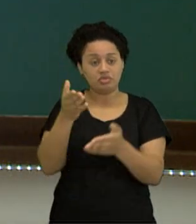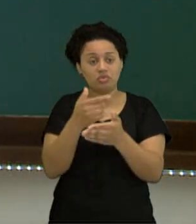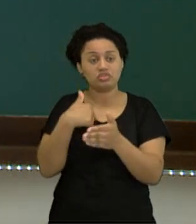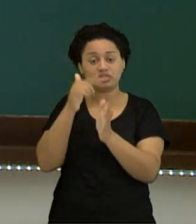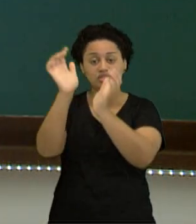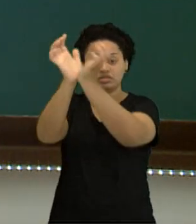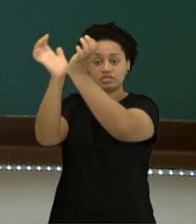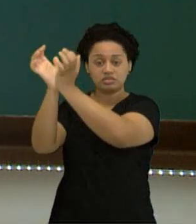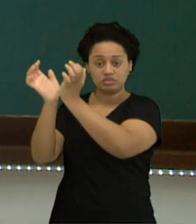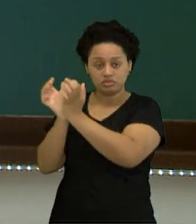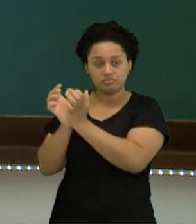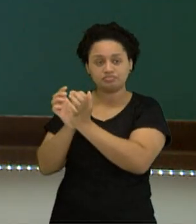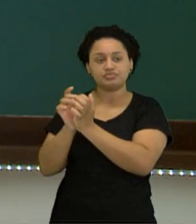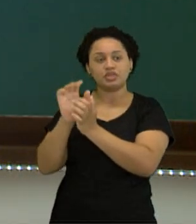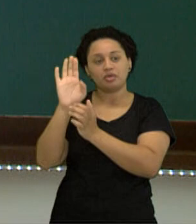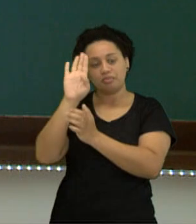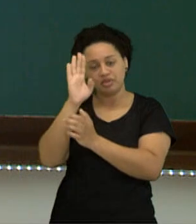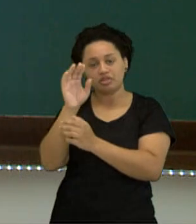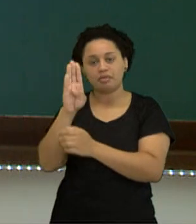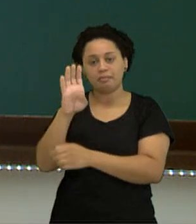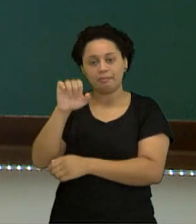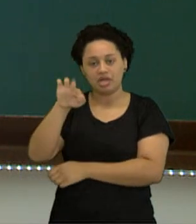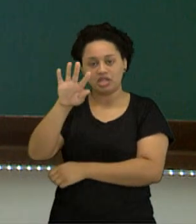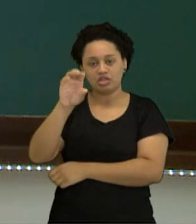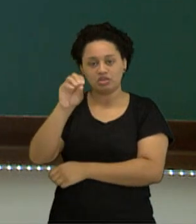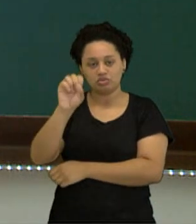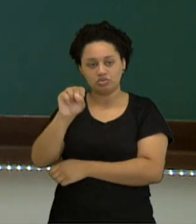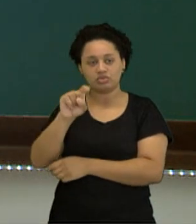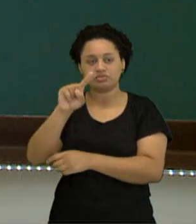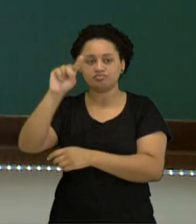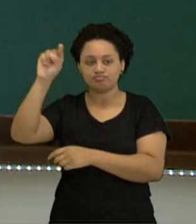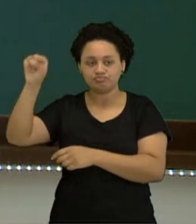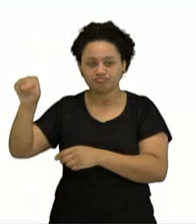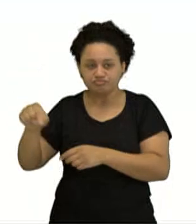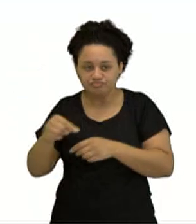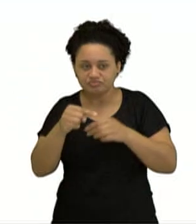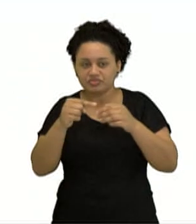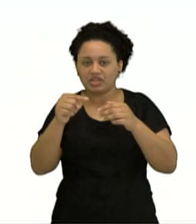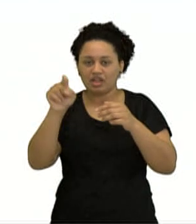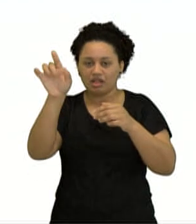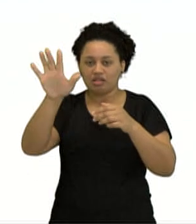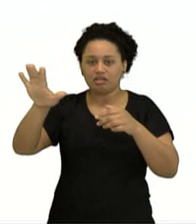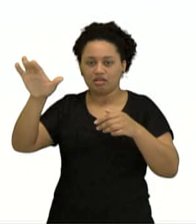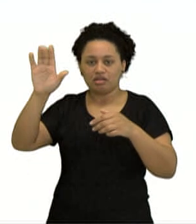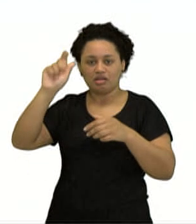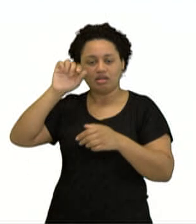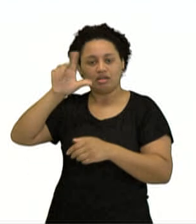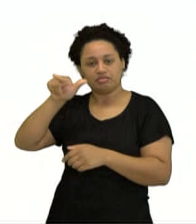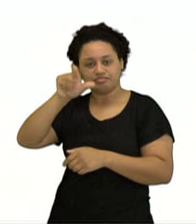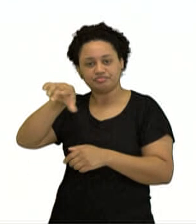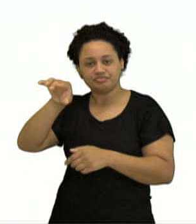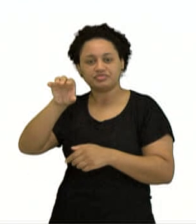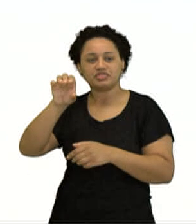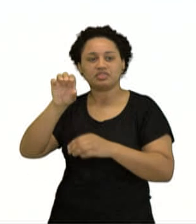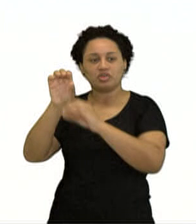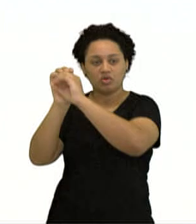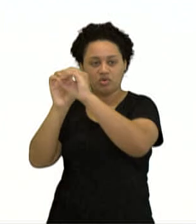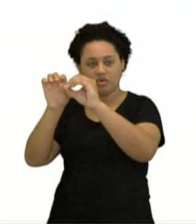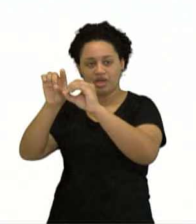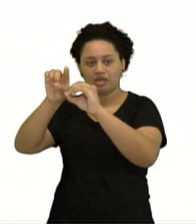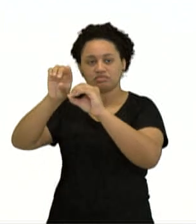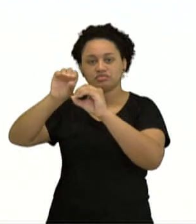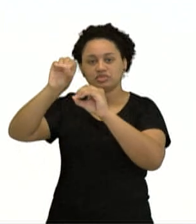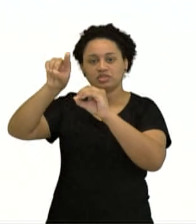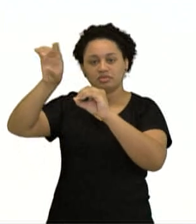étnicos. Principalmente os bantus, que vieram ali da parte oeste e também da região